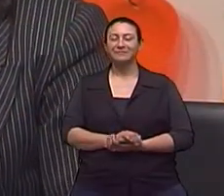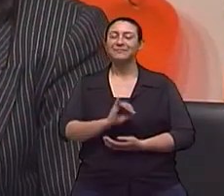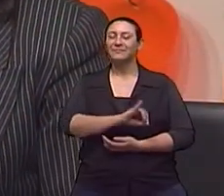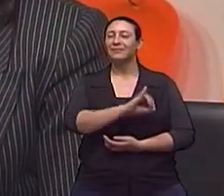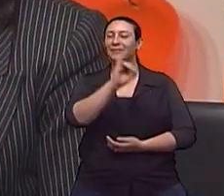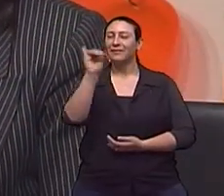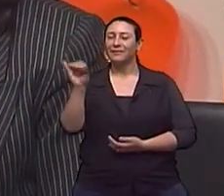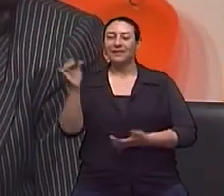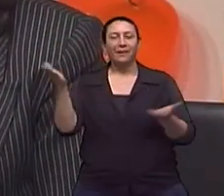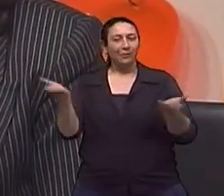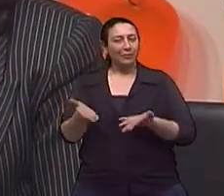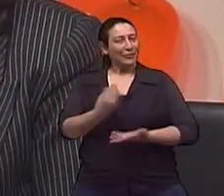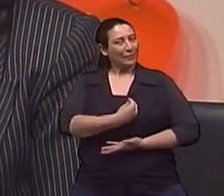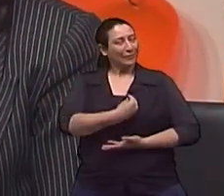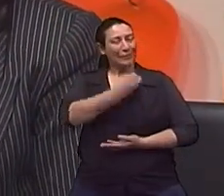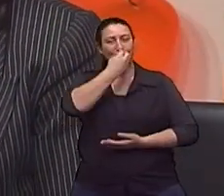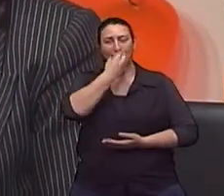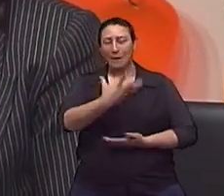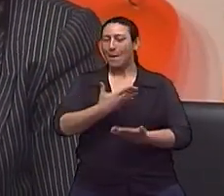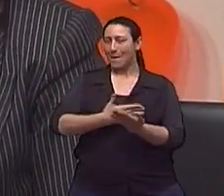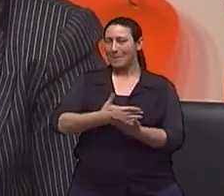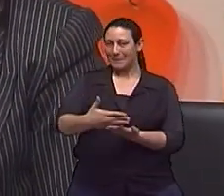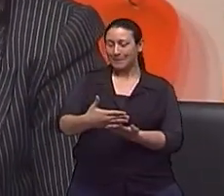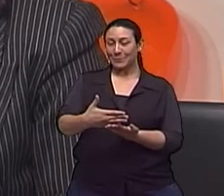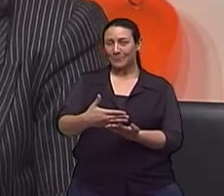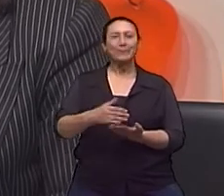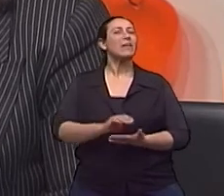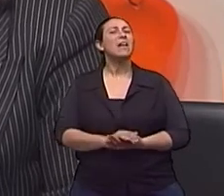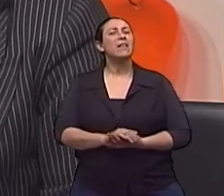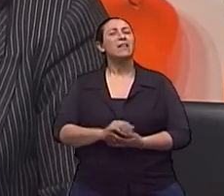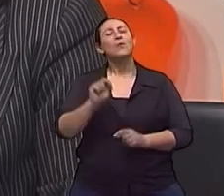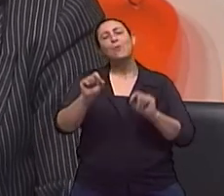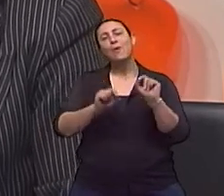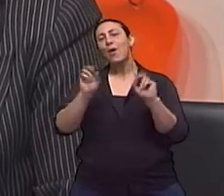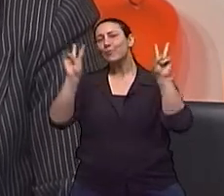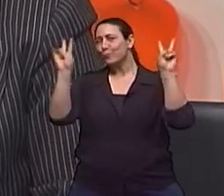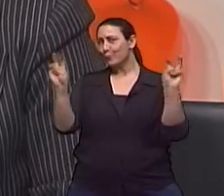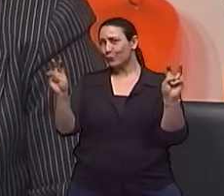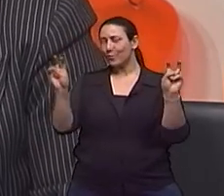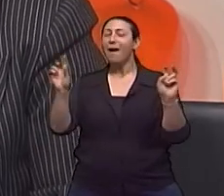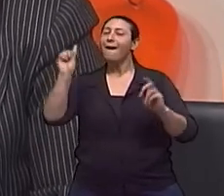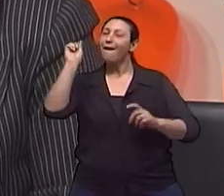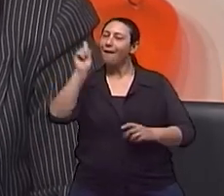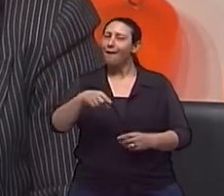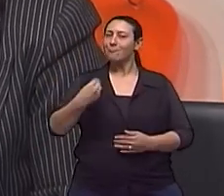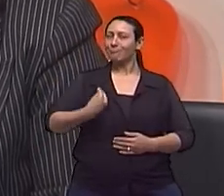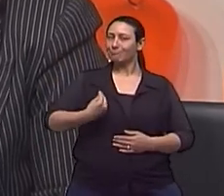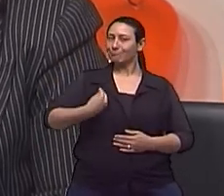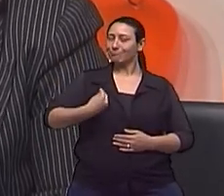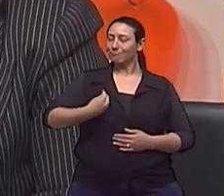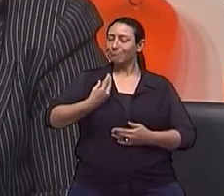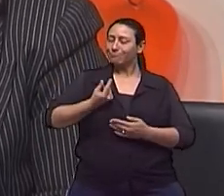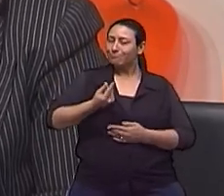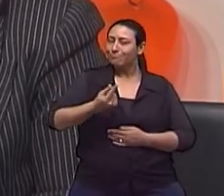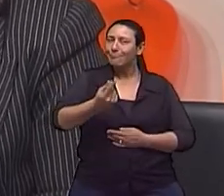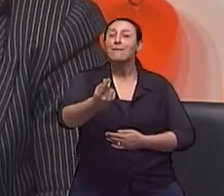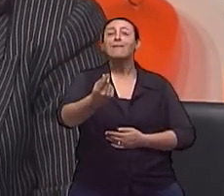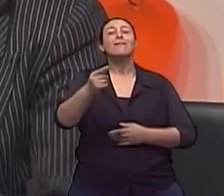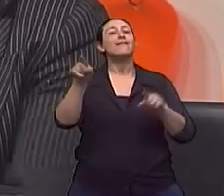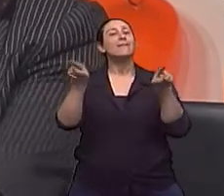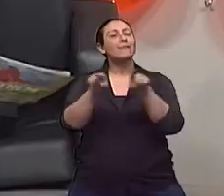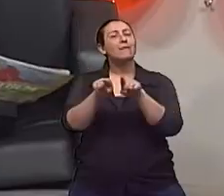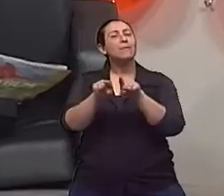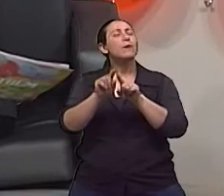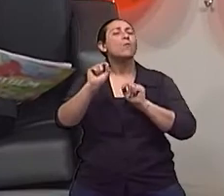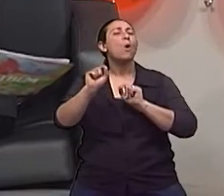olá o nosso viva bem de hoje está começando e o nosso assunto é sobre longevidade e propósito de vida